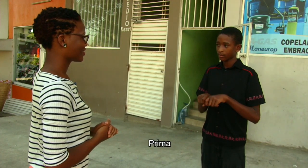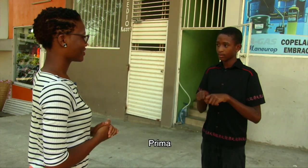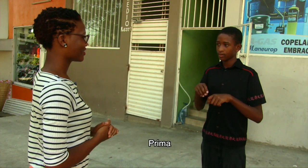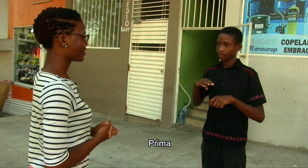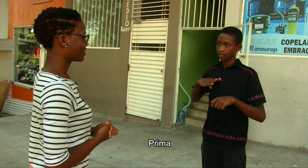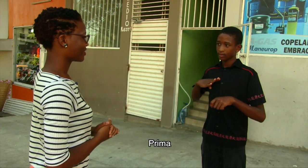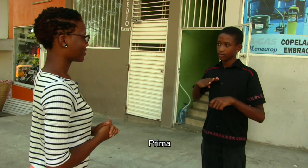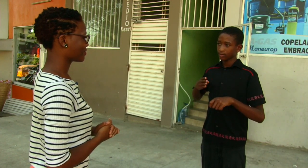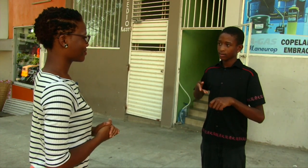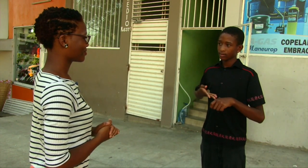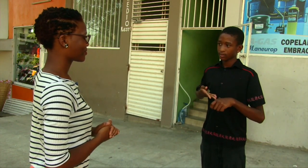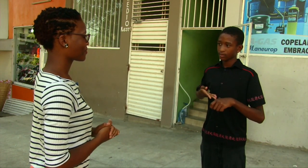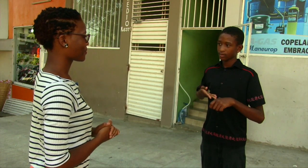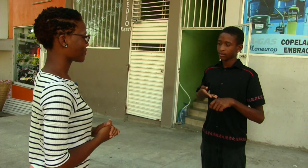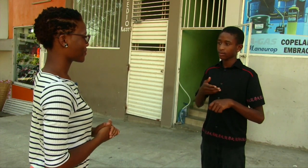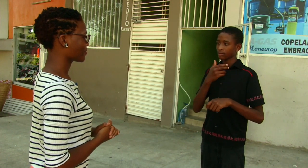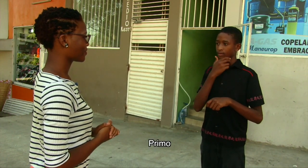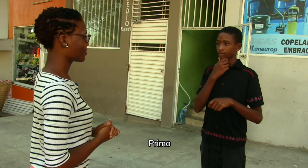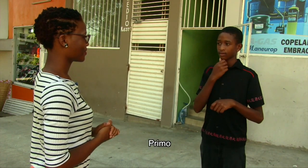Prima.